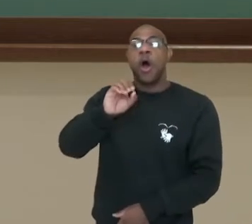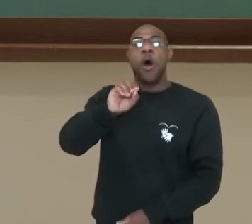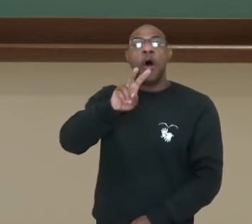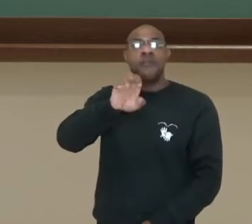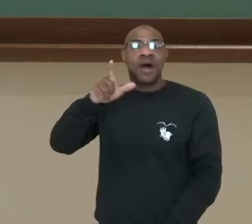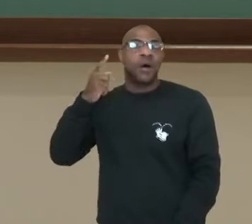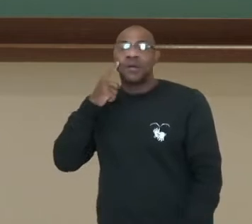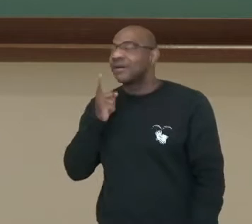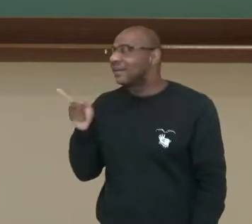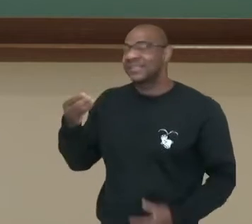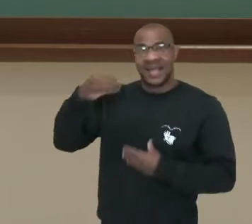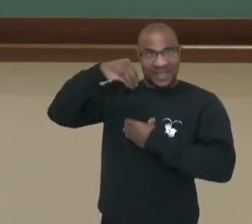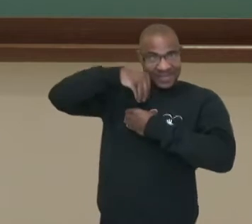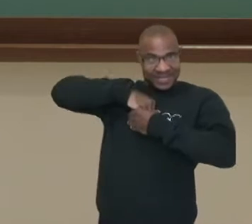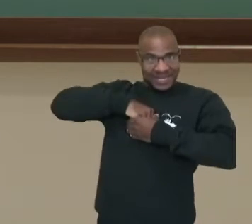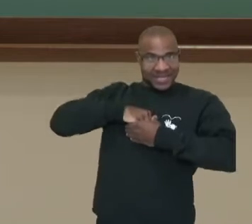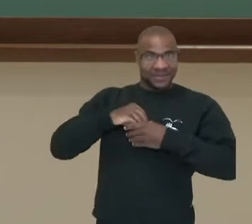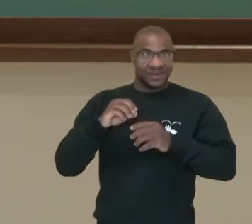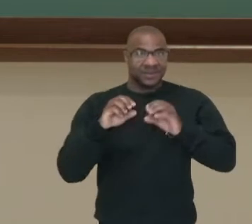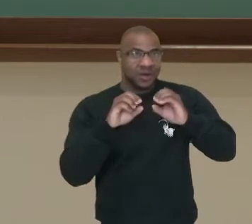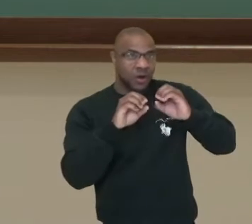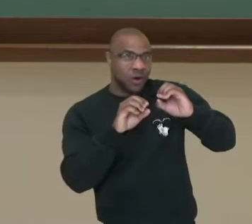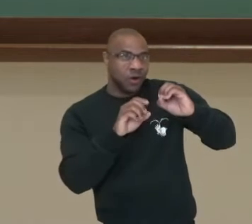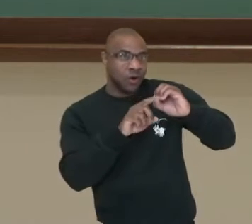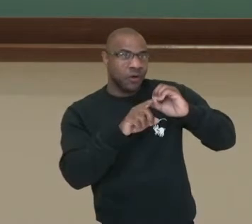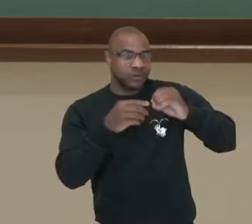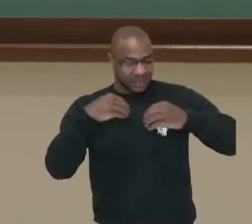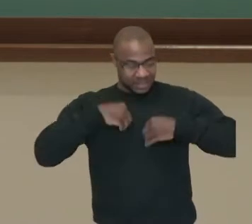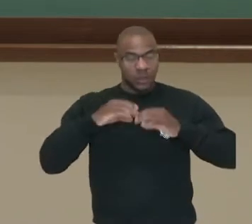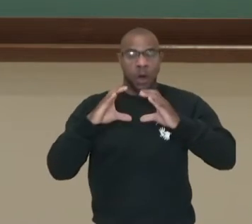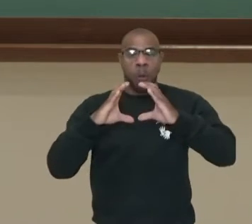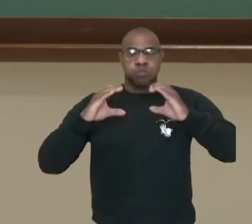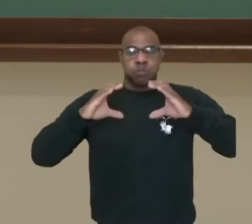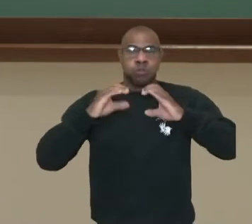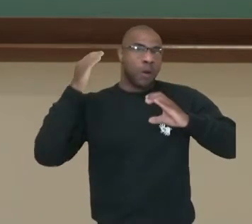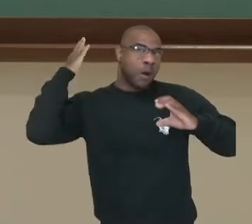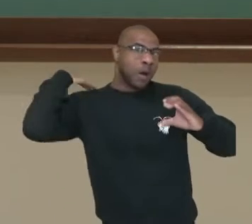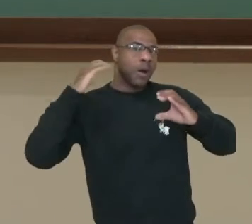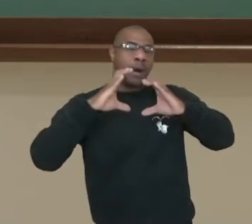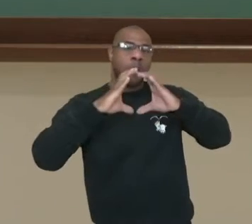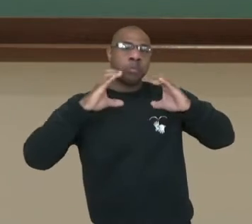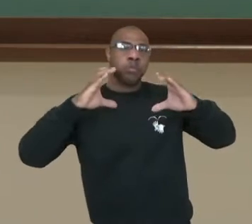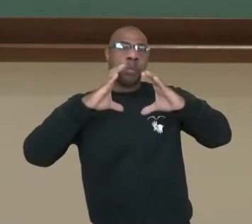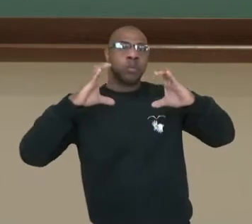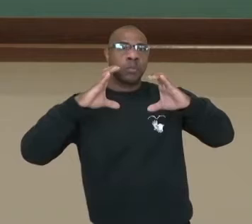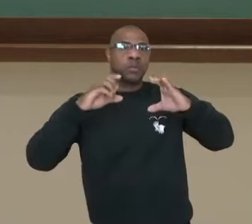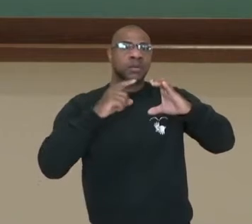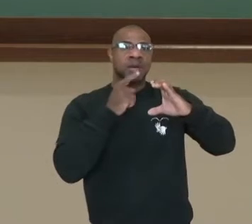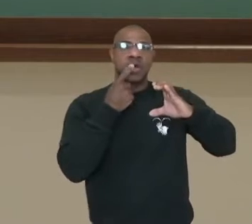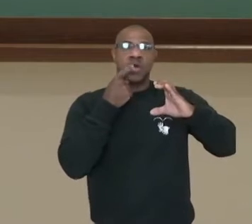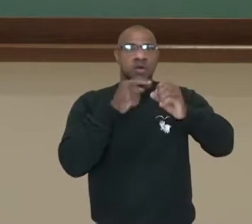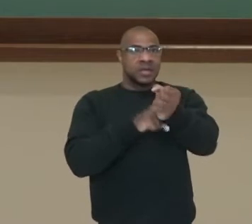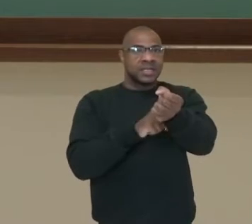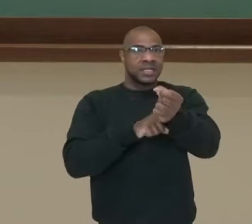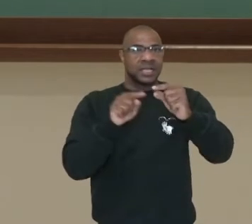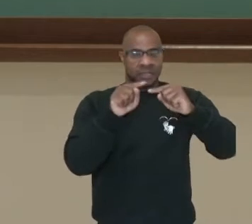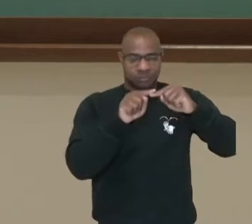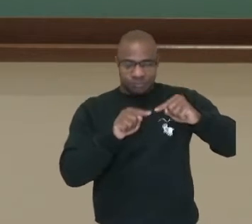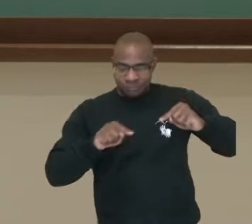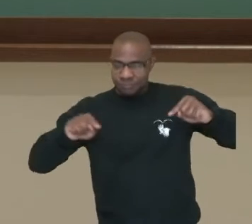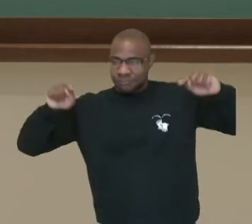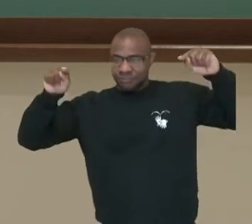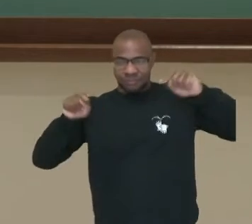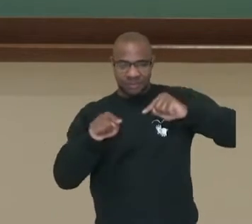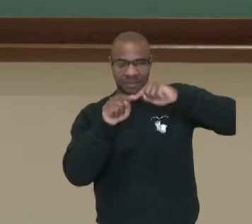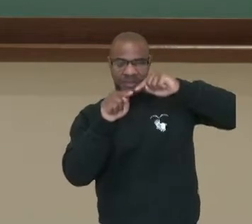está presente dentro do pulmão, certo? Então, aqui é o sangue passando aqui ao redor,